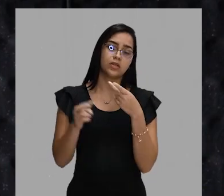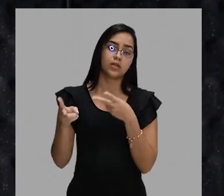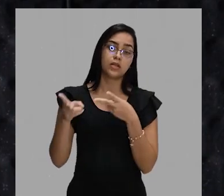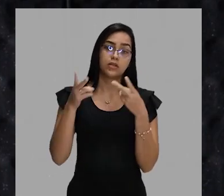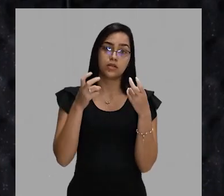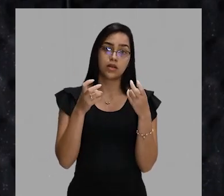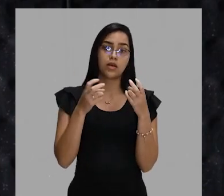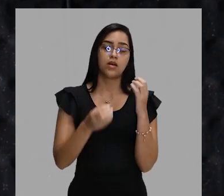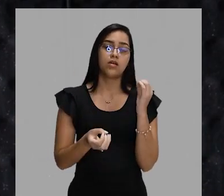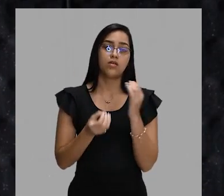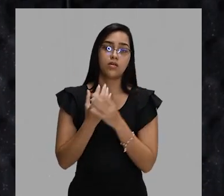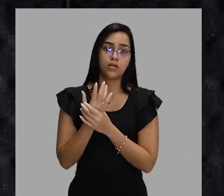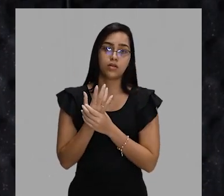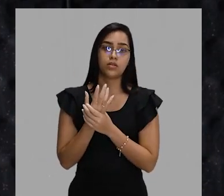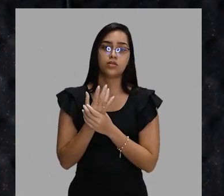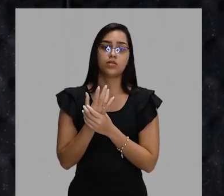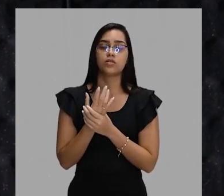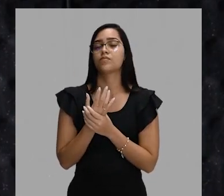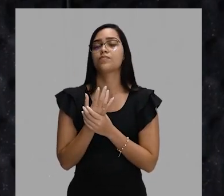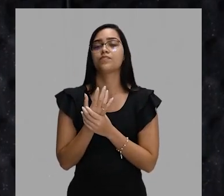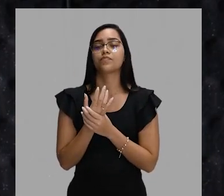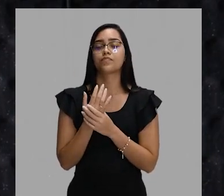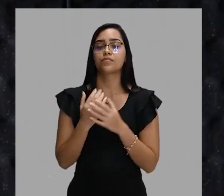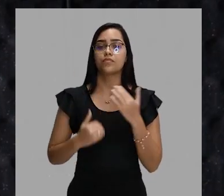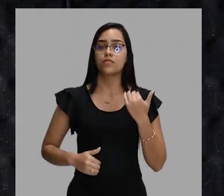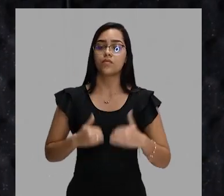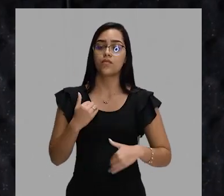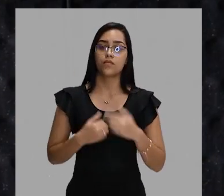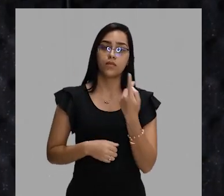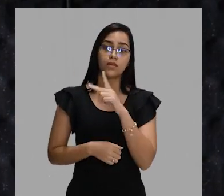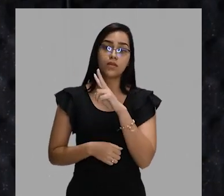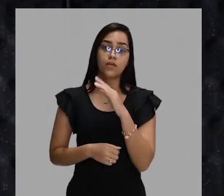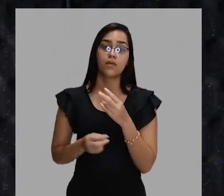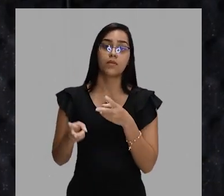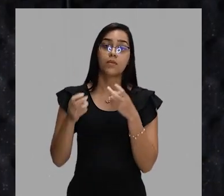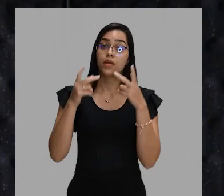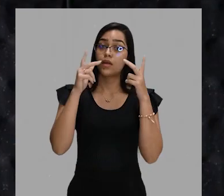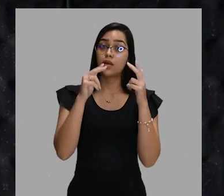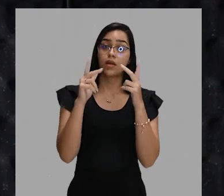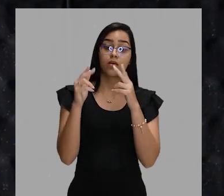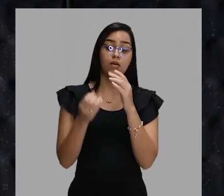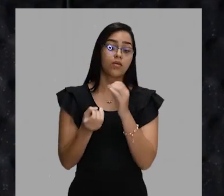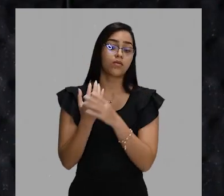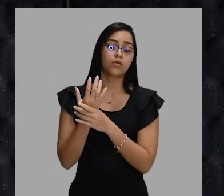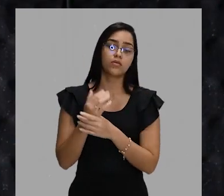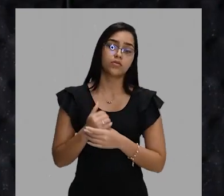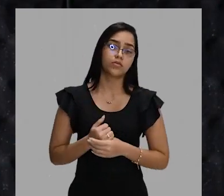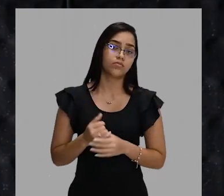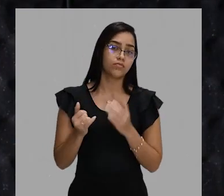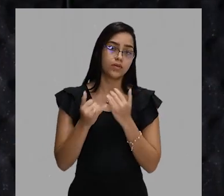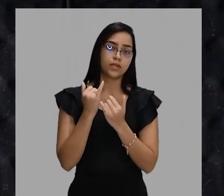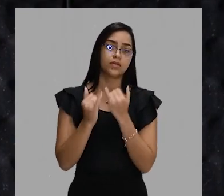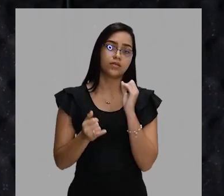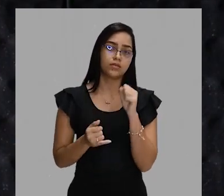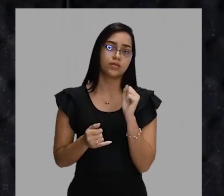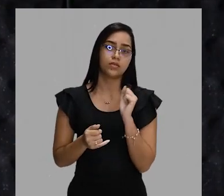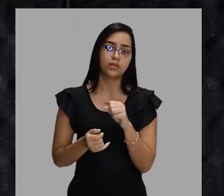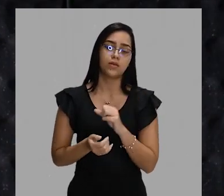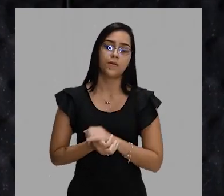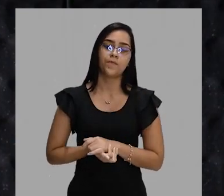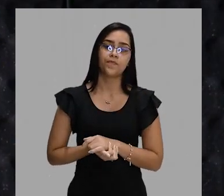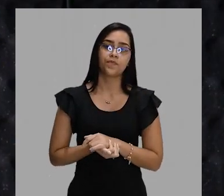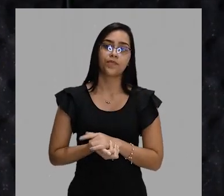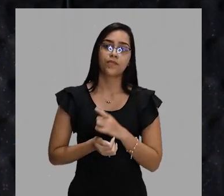analisar a origem embrionária desses órgãos aqui, você vai perceber que é a mesma origem embrionária. Então, isso